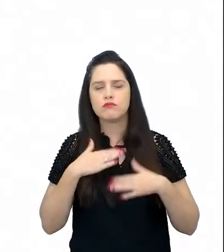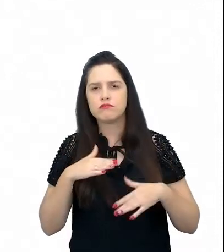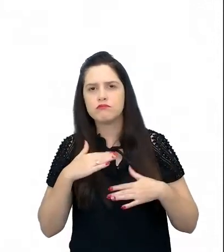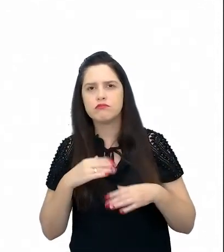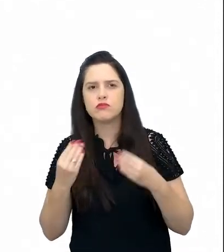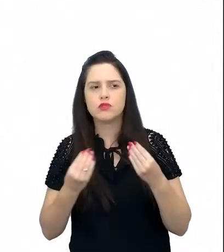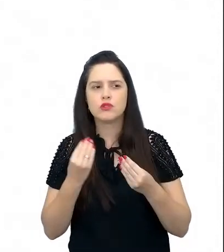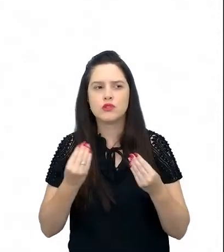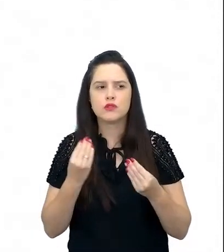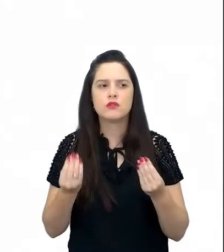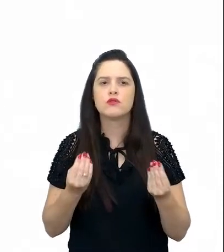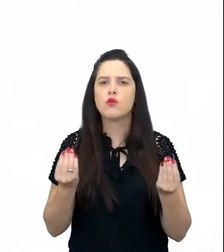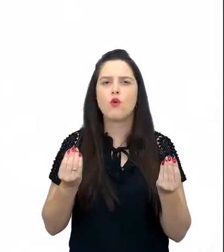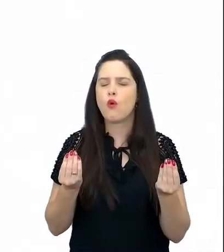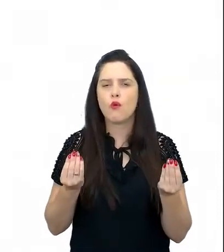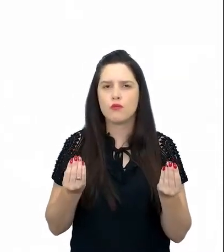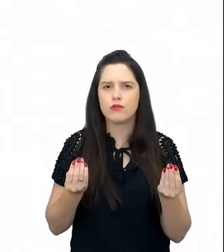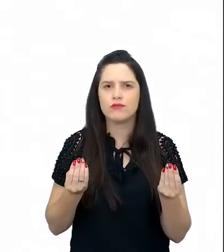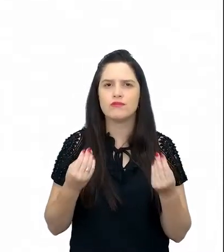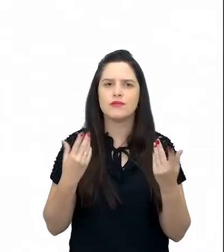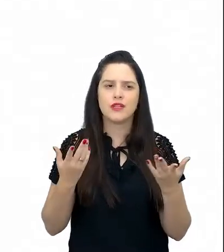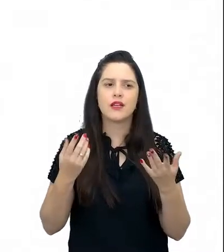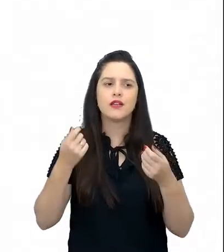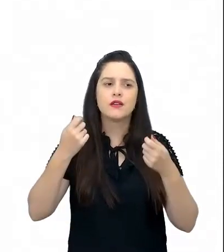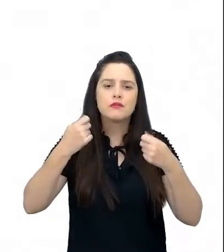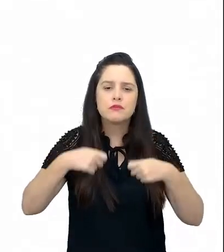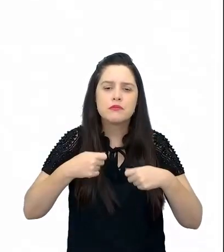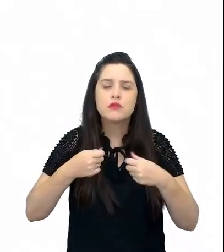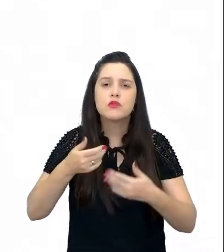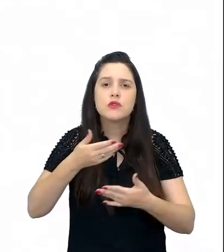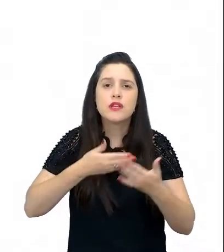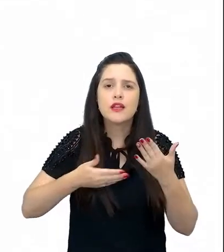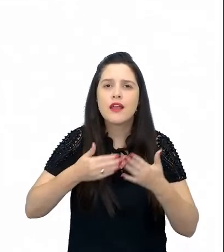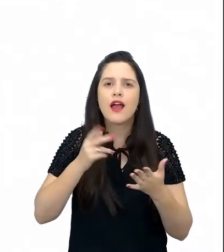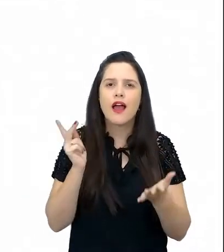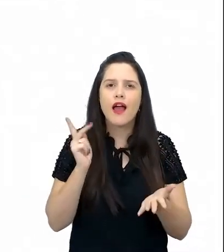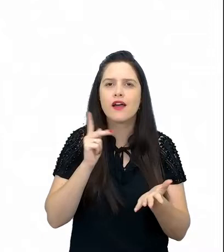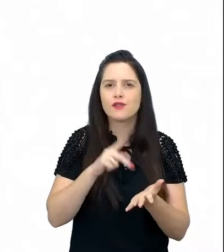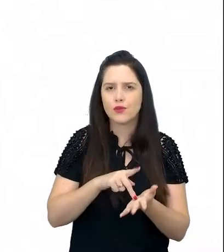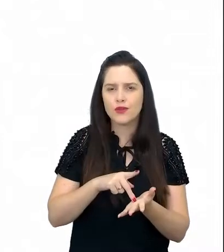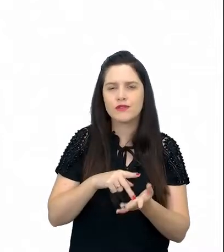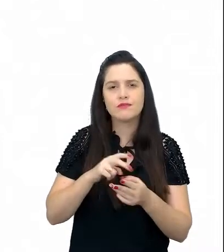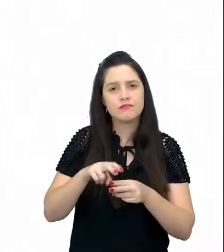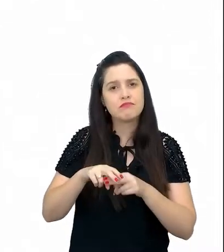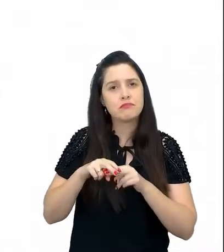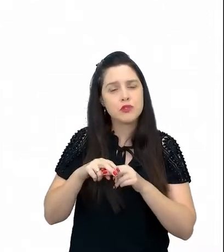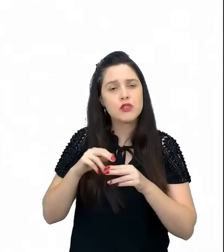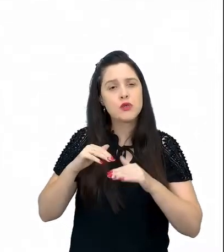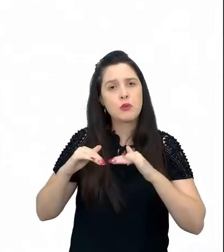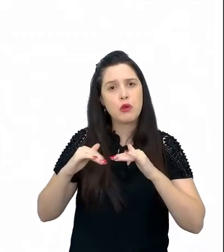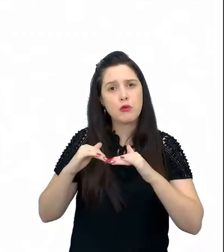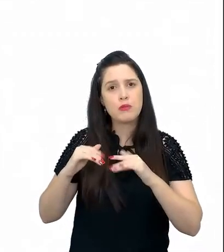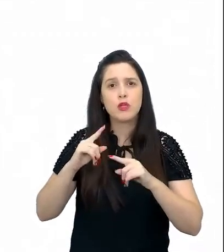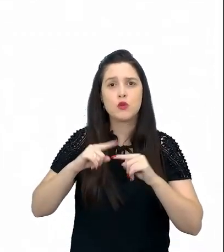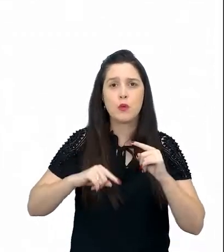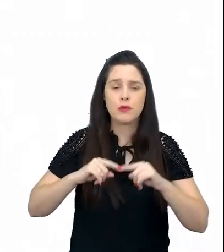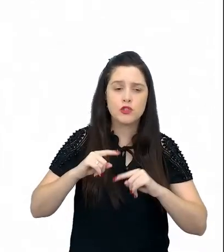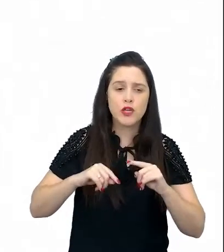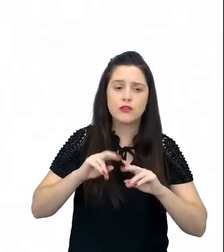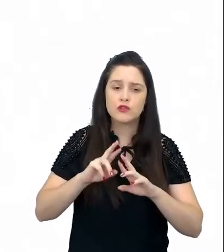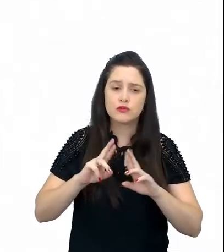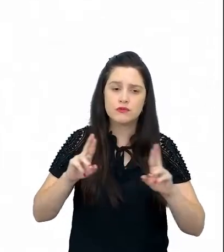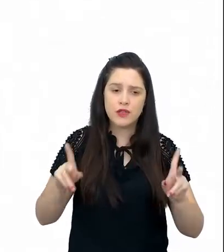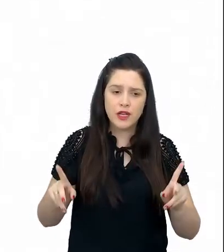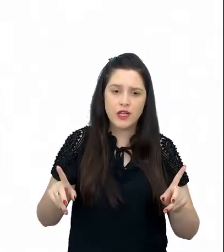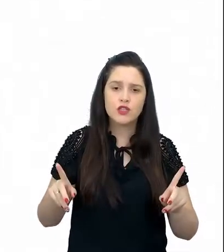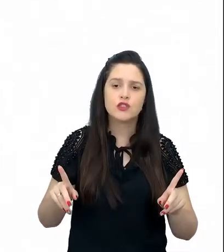que é coisas diferentes? Ou será que, na verdade, são todas razões, porém, coisa entre objetos diferentes?